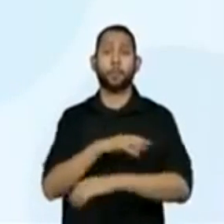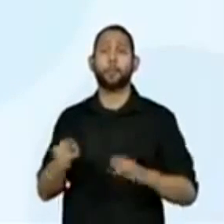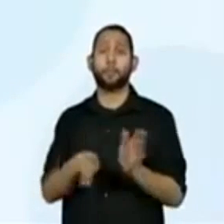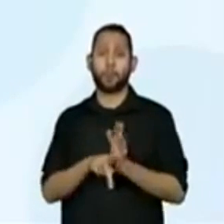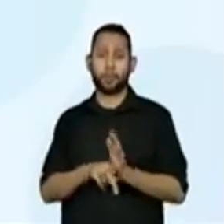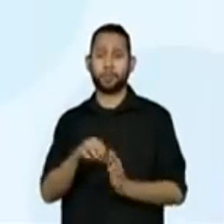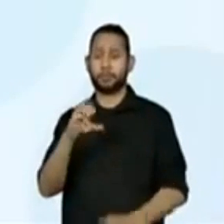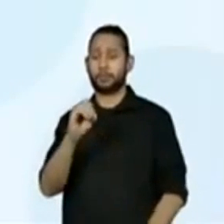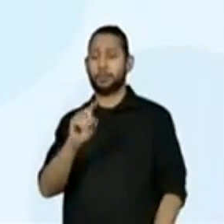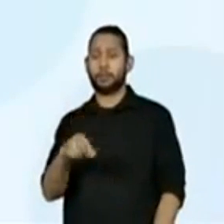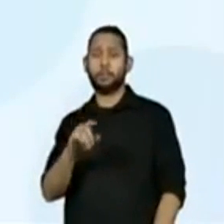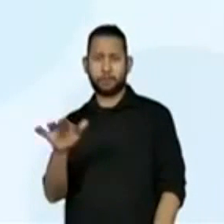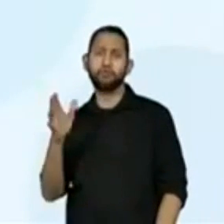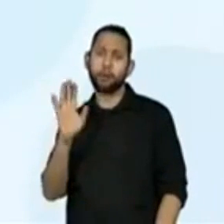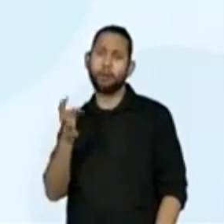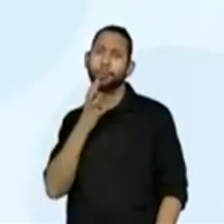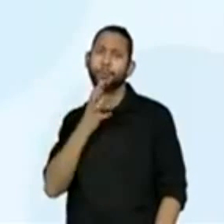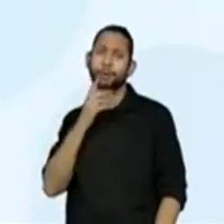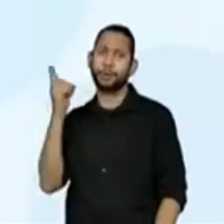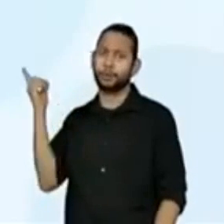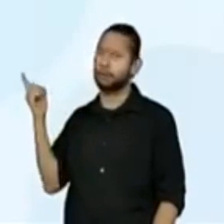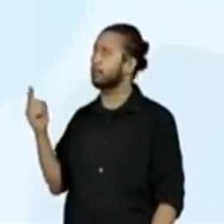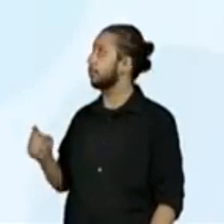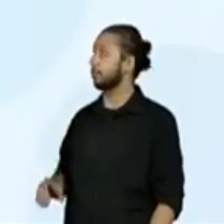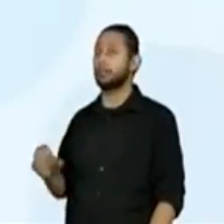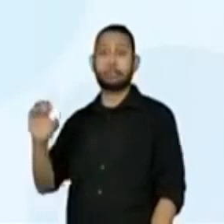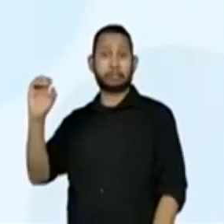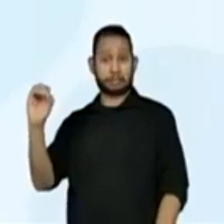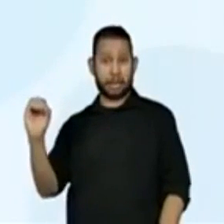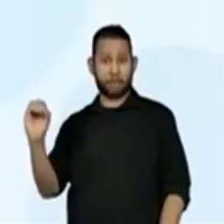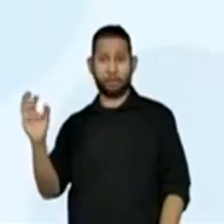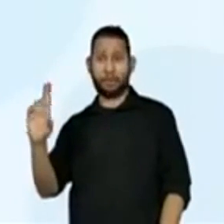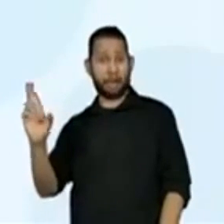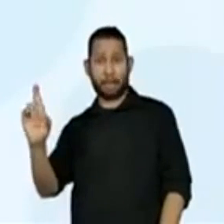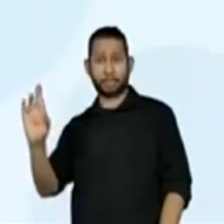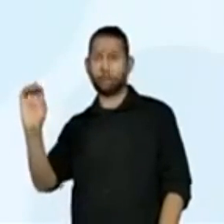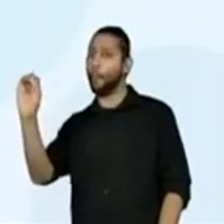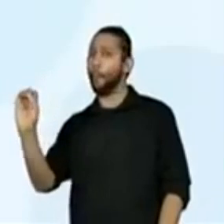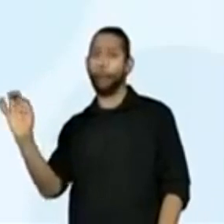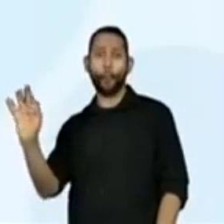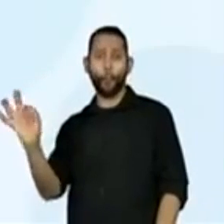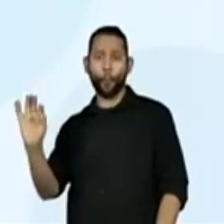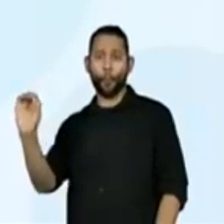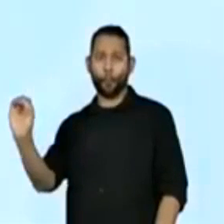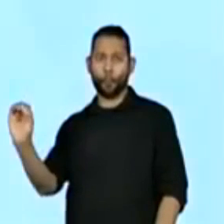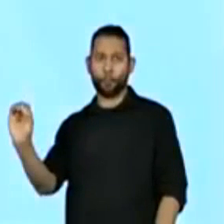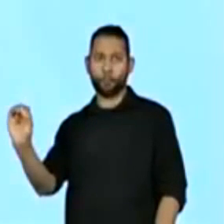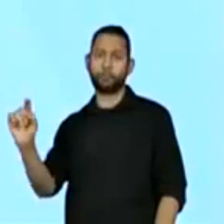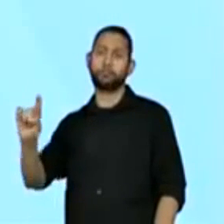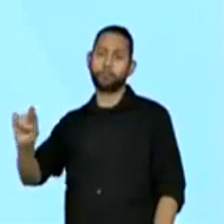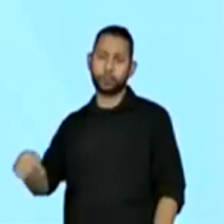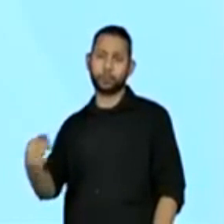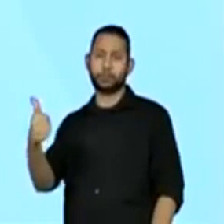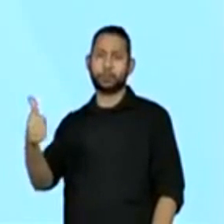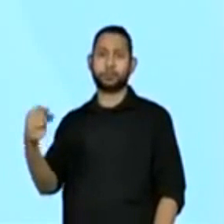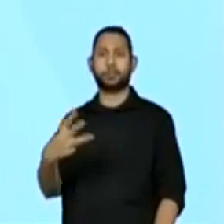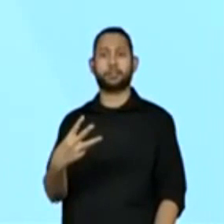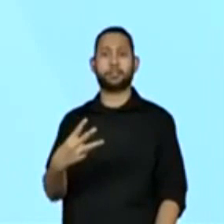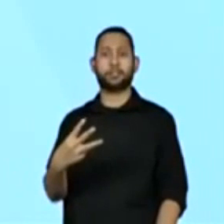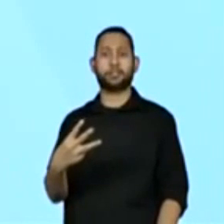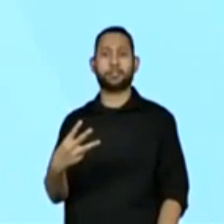para mostrar para vocês. 13 centavos seria assim, pessoal. Como que a gente pode fazer a leitura de 13